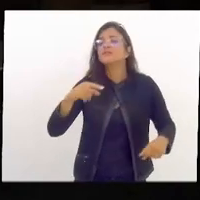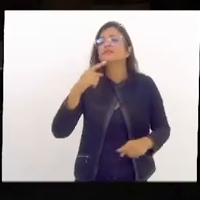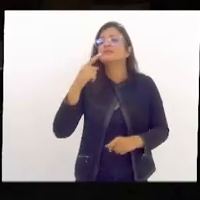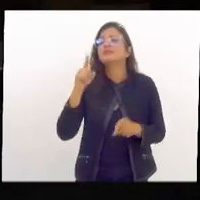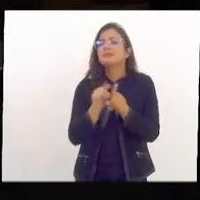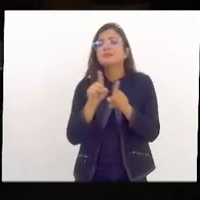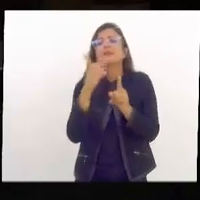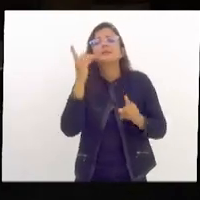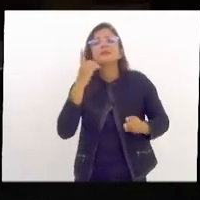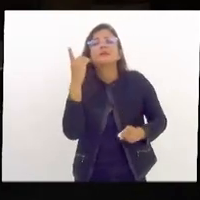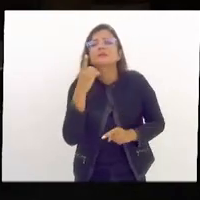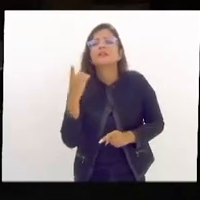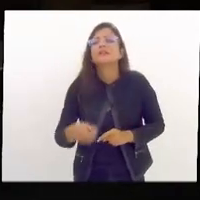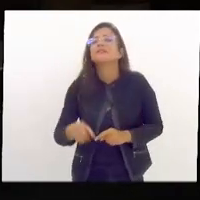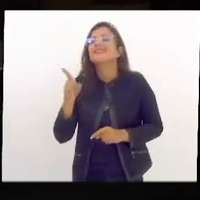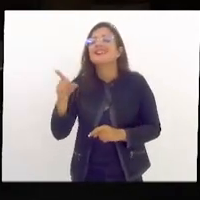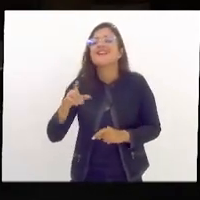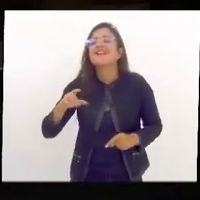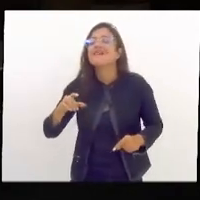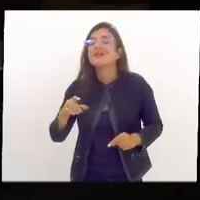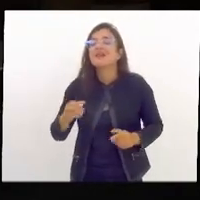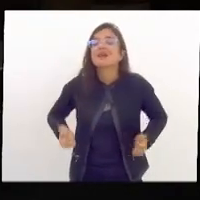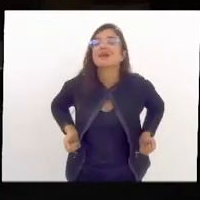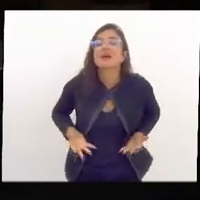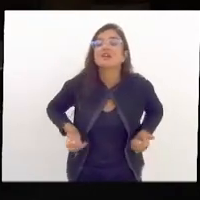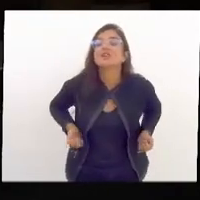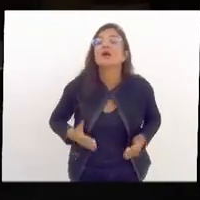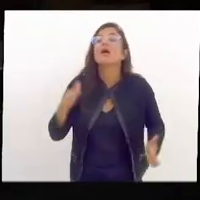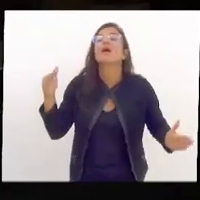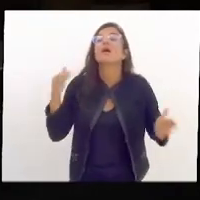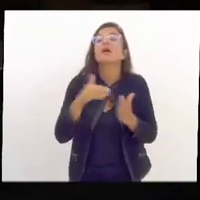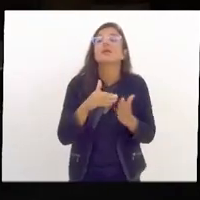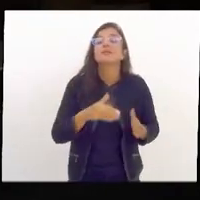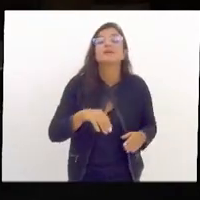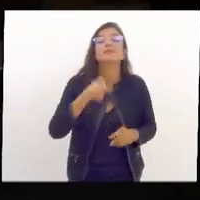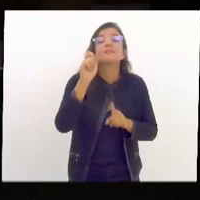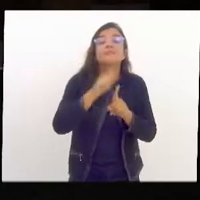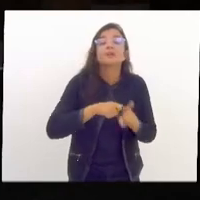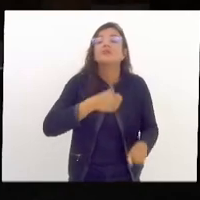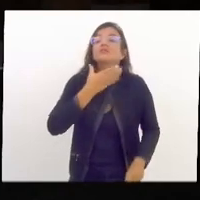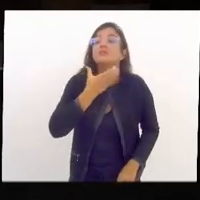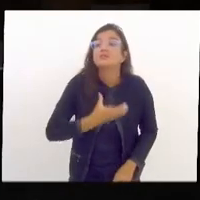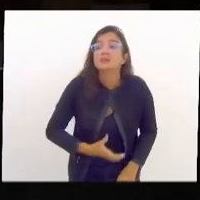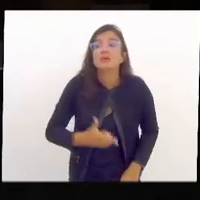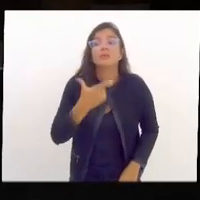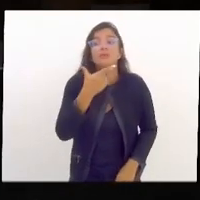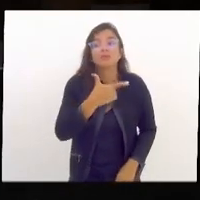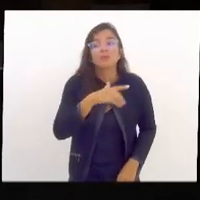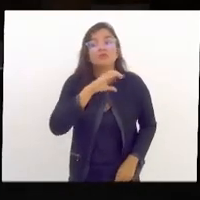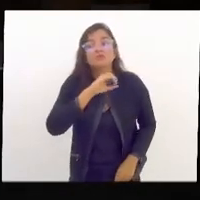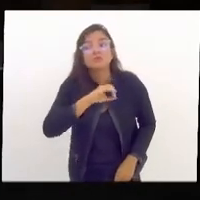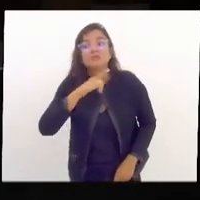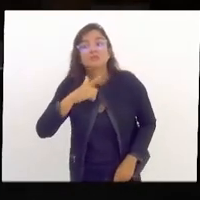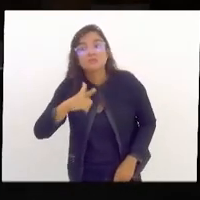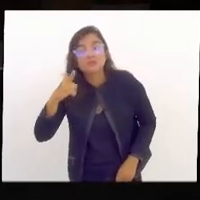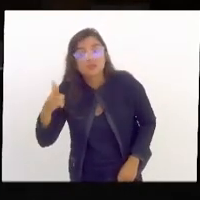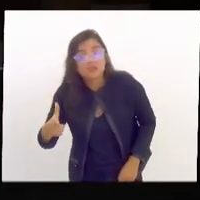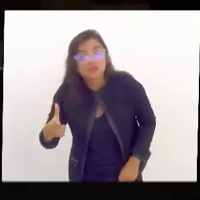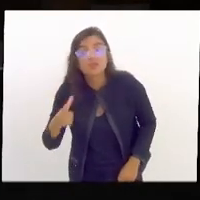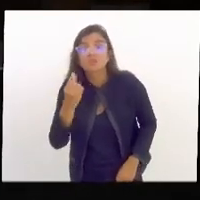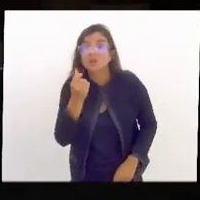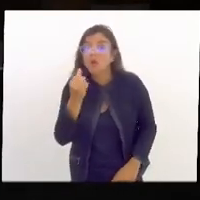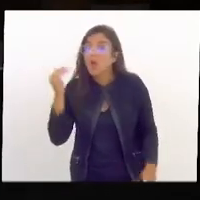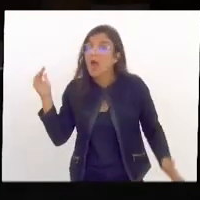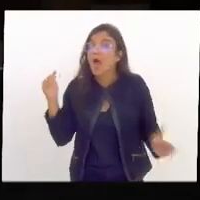para gastar até o último dia do mês de dezembro de 2022. Os recursos foram liberados